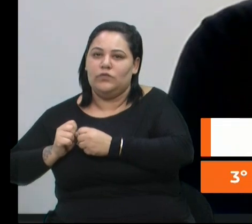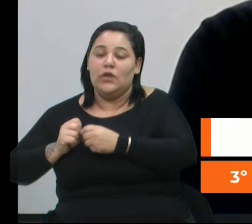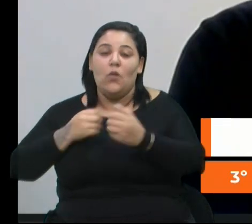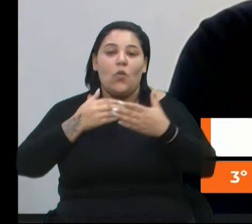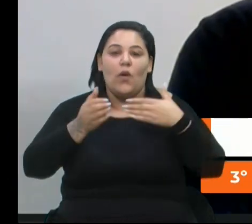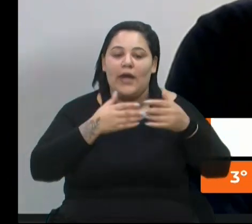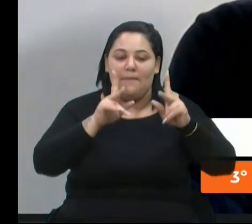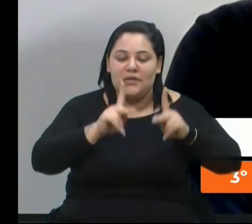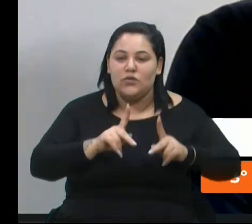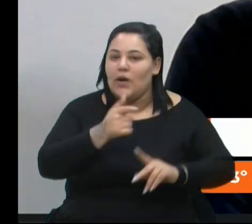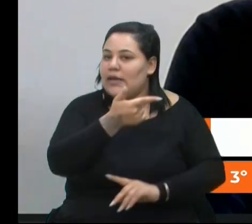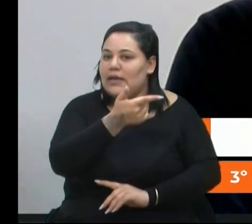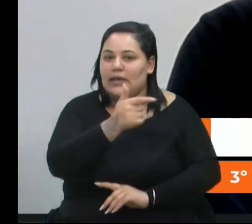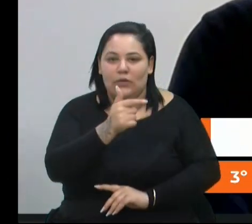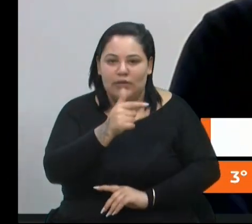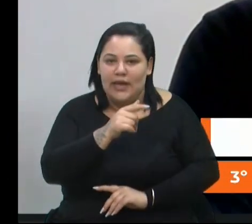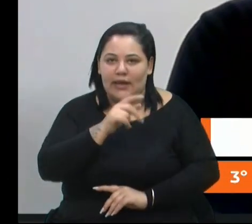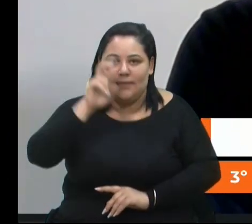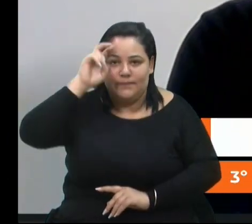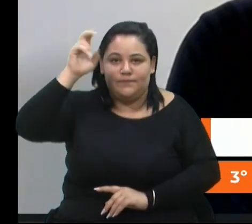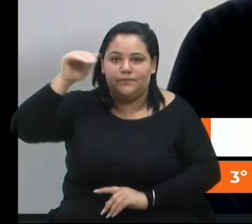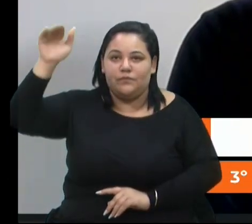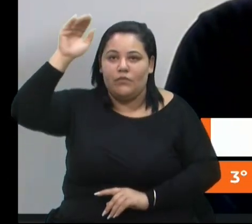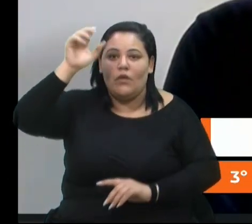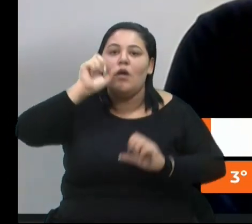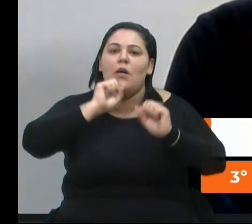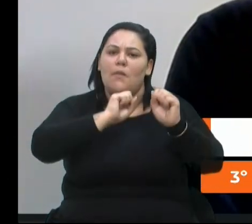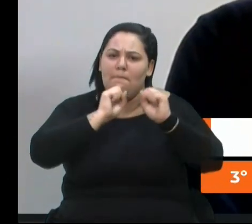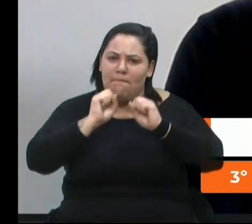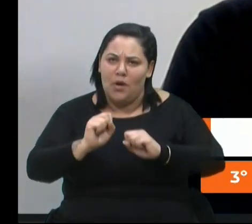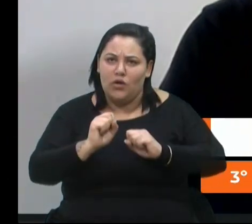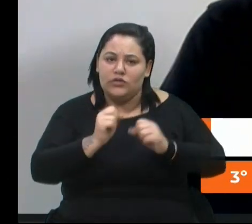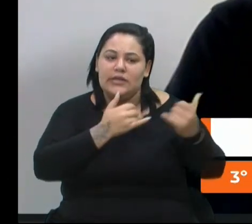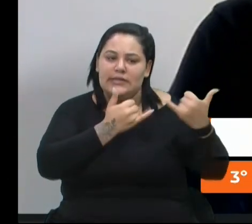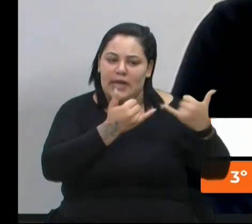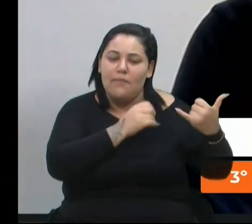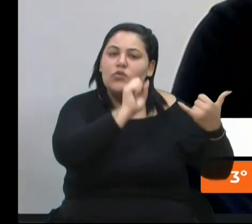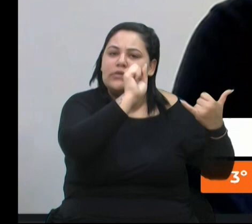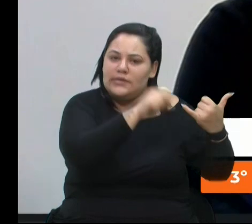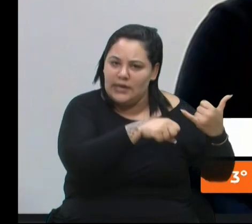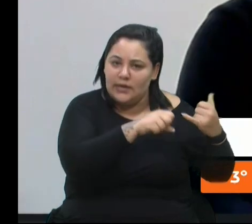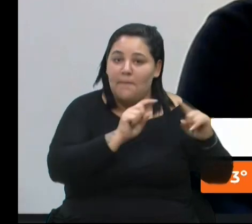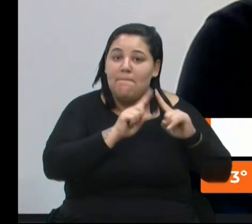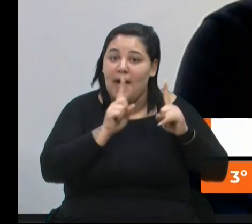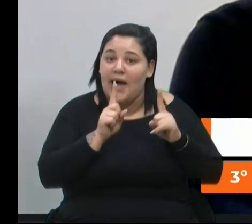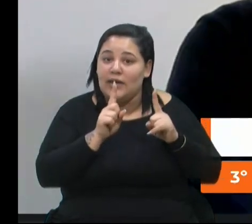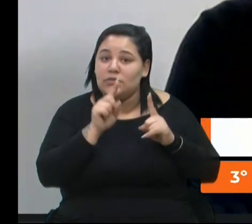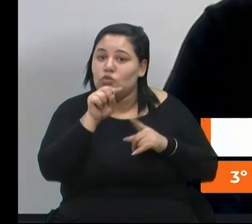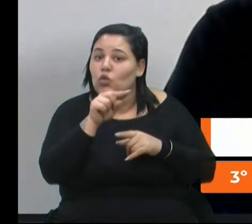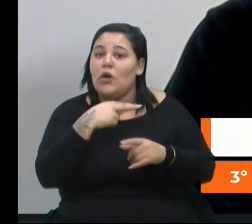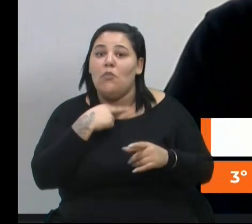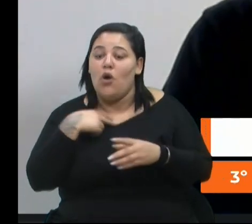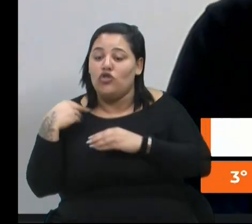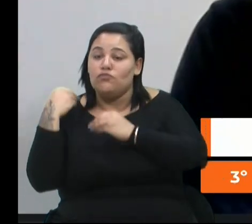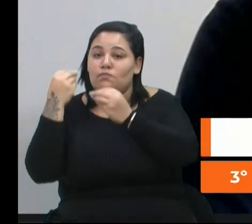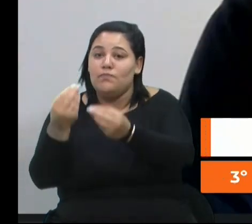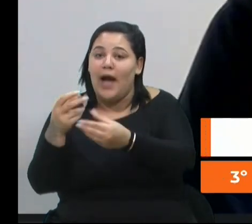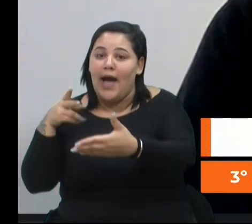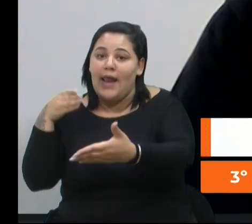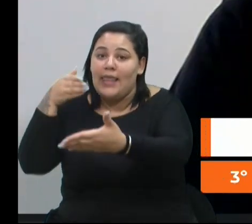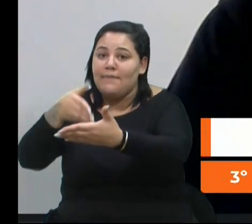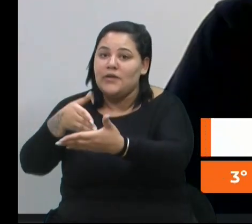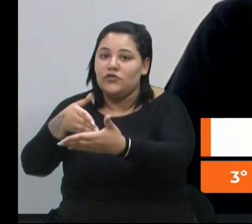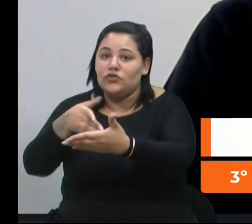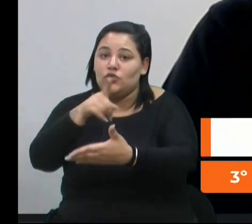pessoa neurotípica, pode ser uma referência, mas não pode ser um limitador. Estimular que ele continue se desenvolvendo e